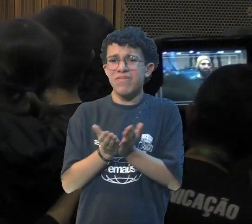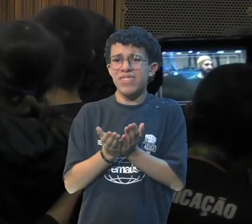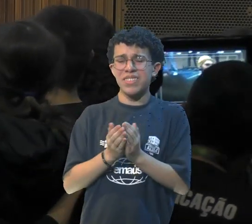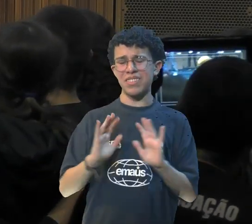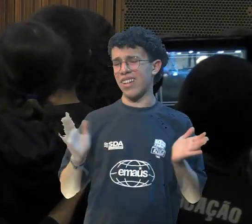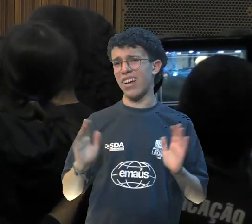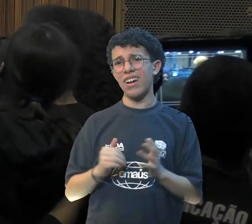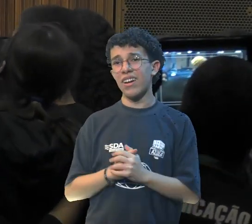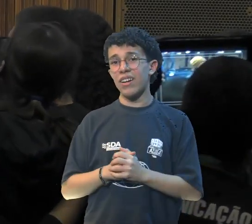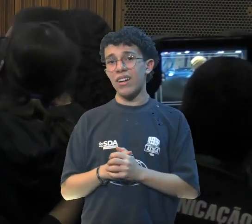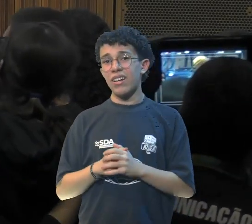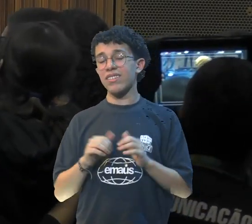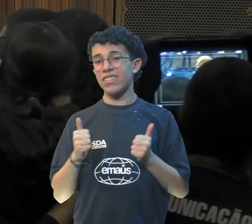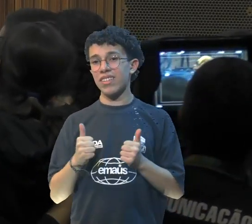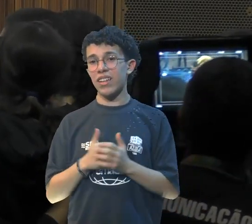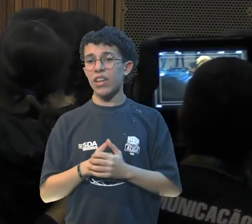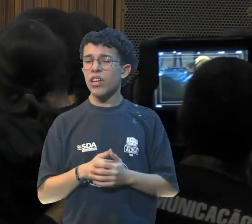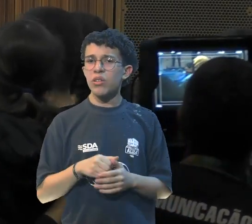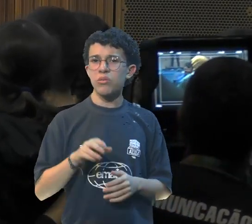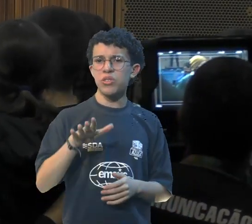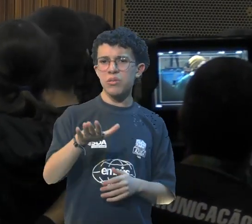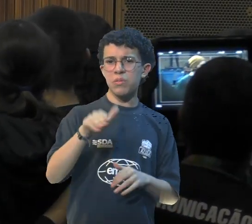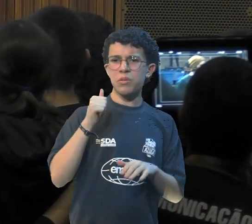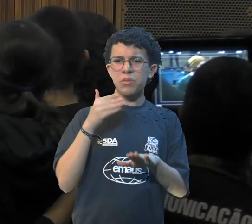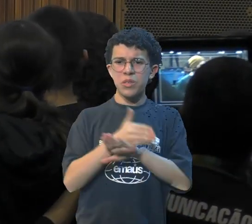Mas eu não estou te chamando para entrar numa religião.